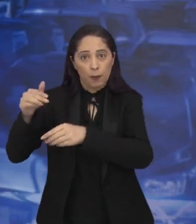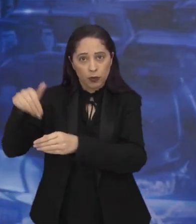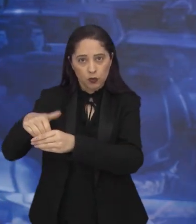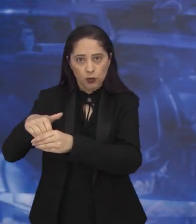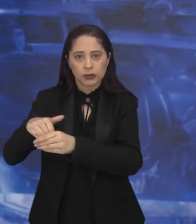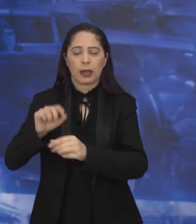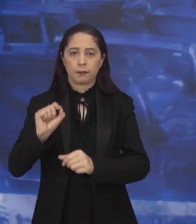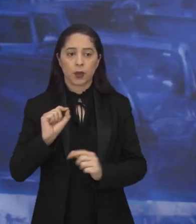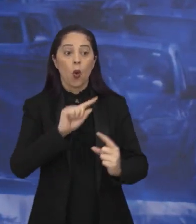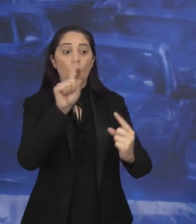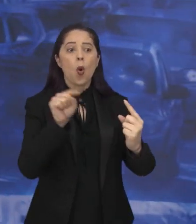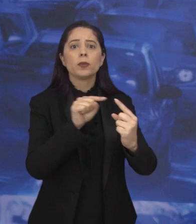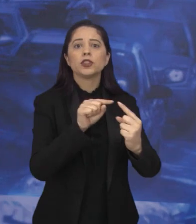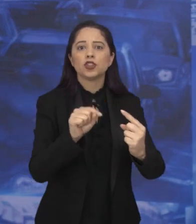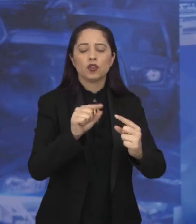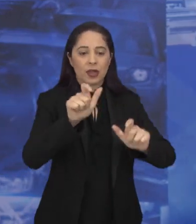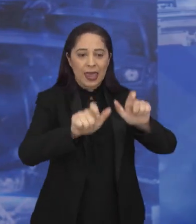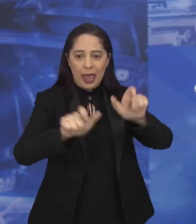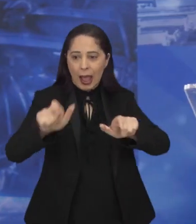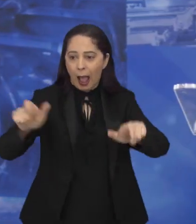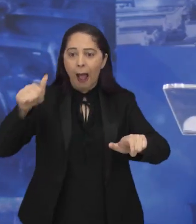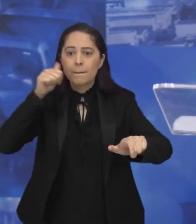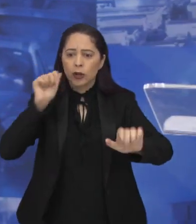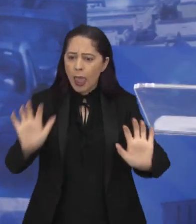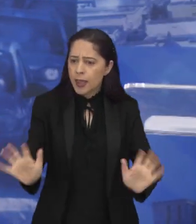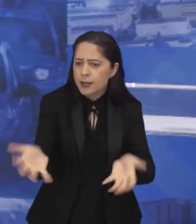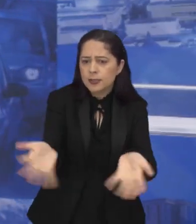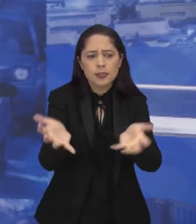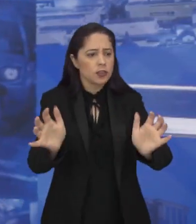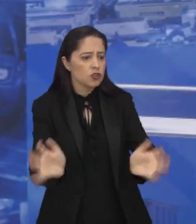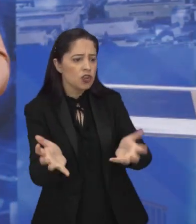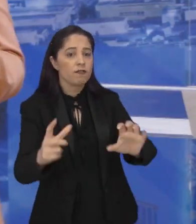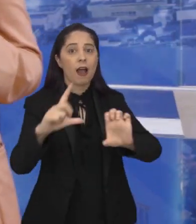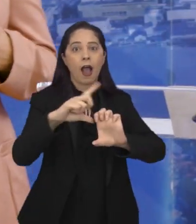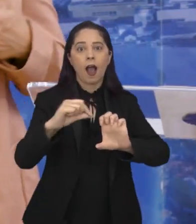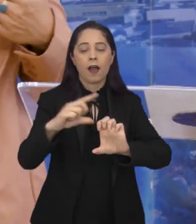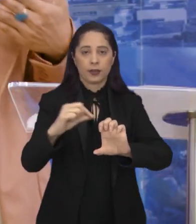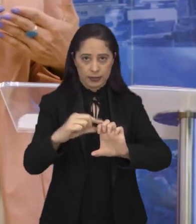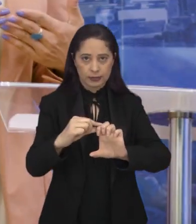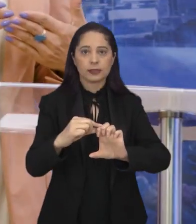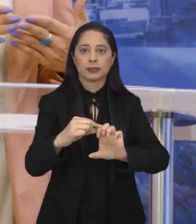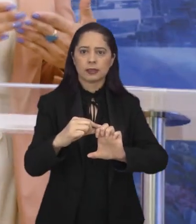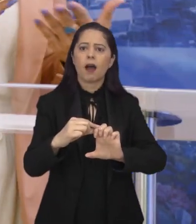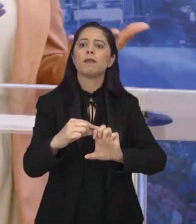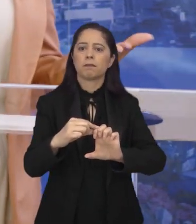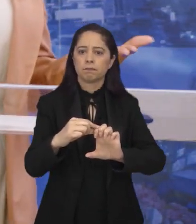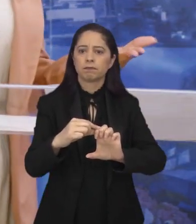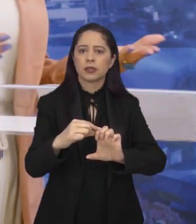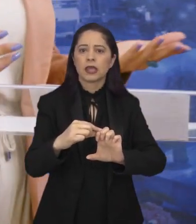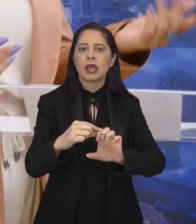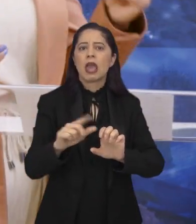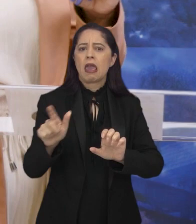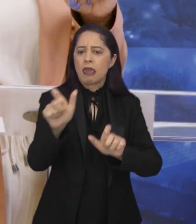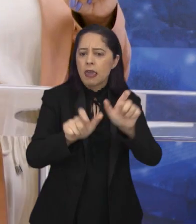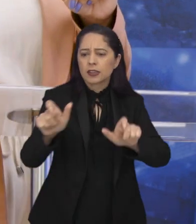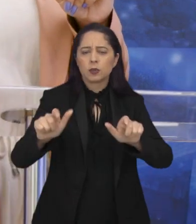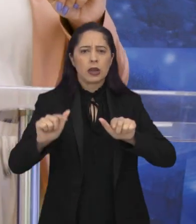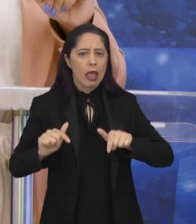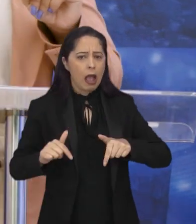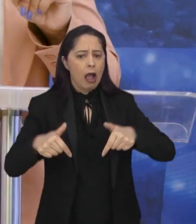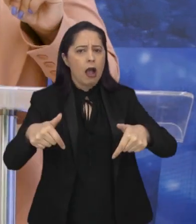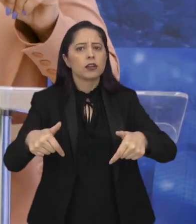o empreendedorismo feminino na cidade. A proposta prevê a criação de um programa de incentivo a